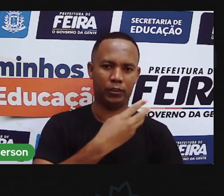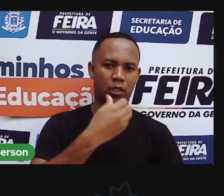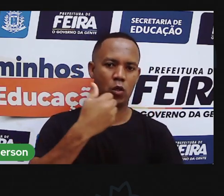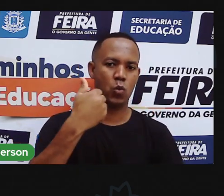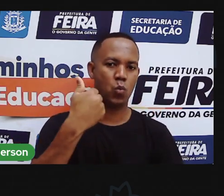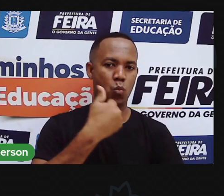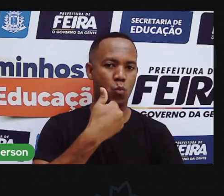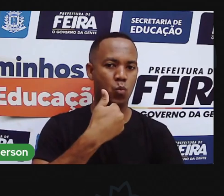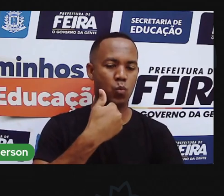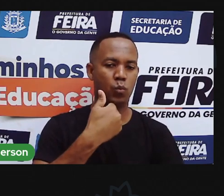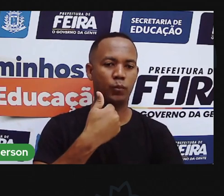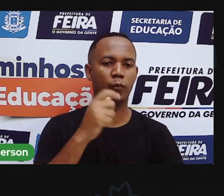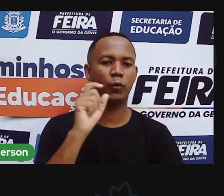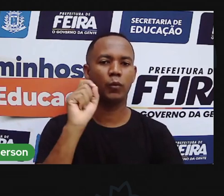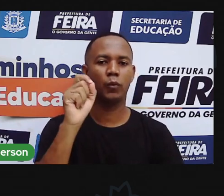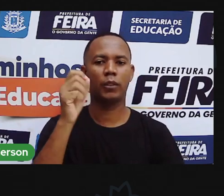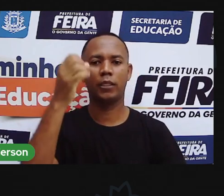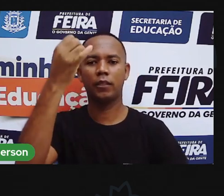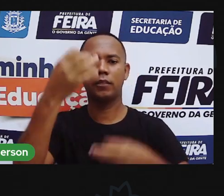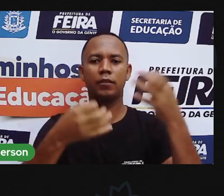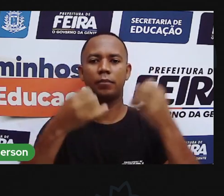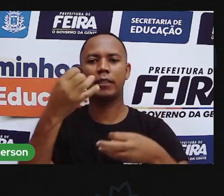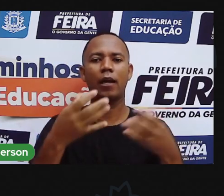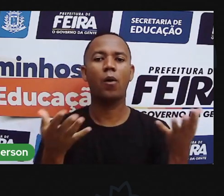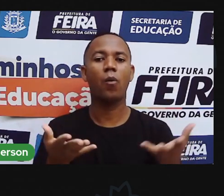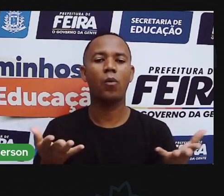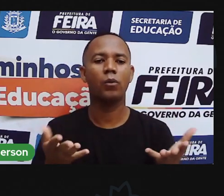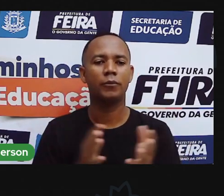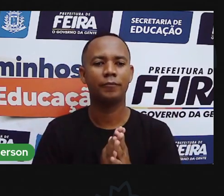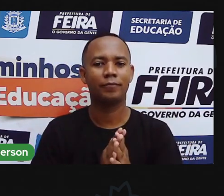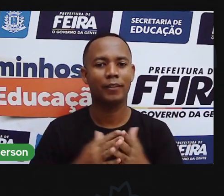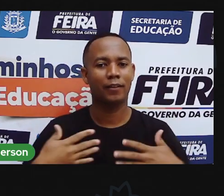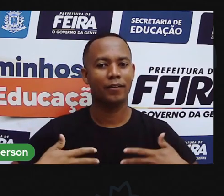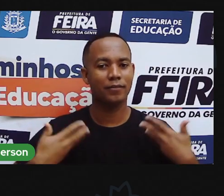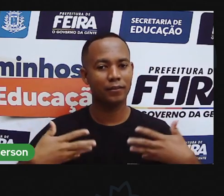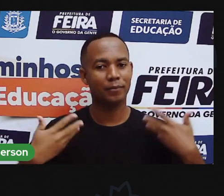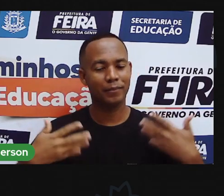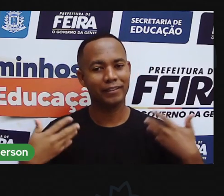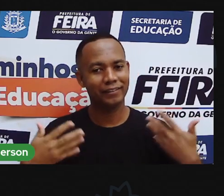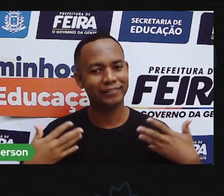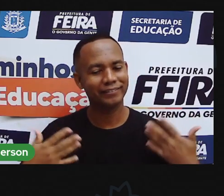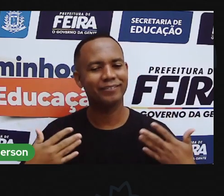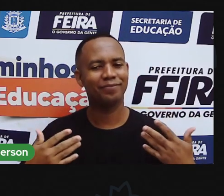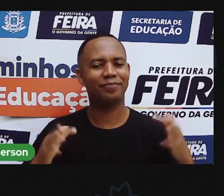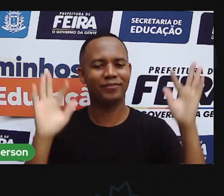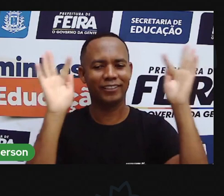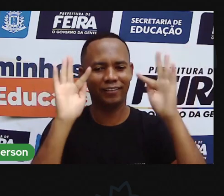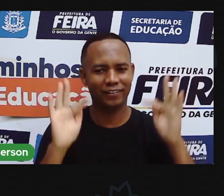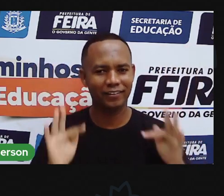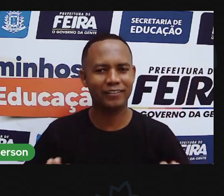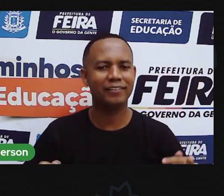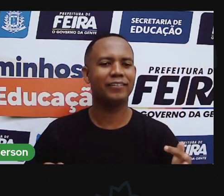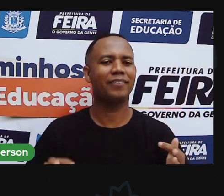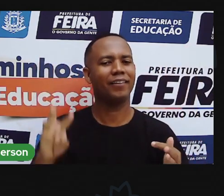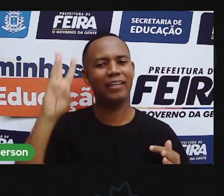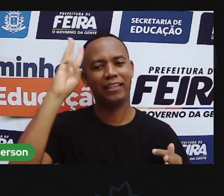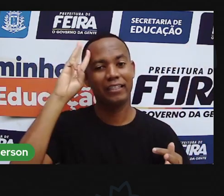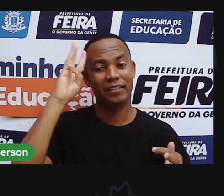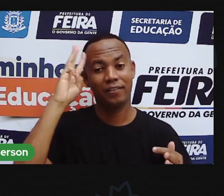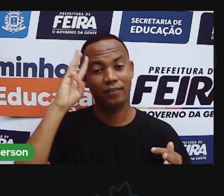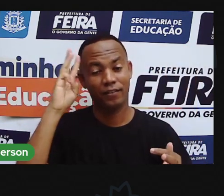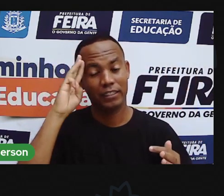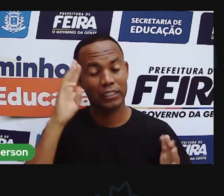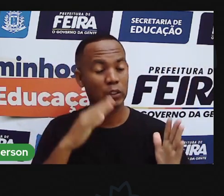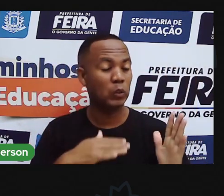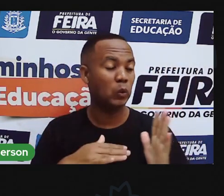vai tratar hoje? Né? Estão animados para mais um dia de aula, porque a festa está super animada, né? Terça-feira, todo mundo